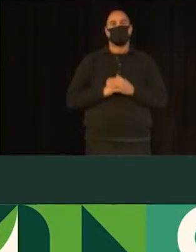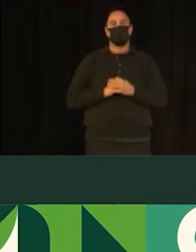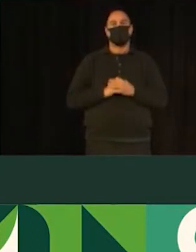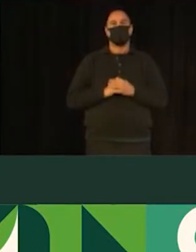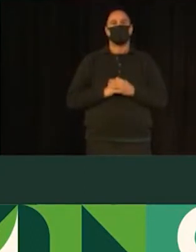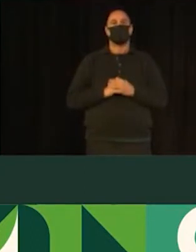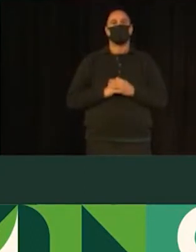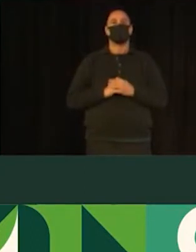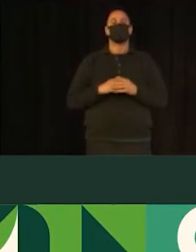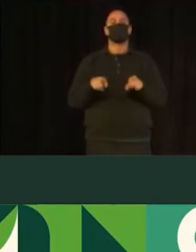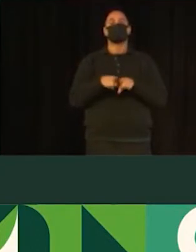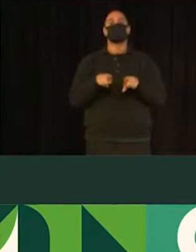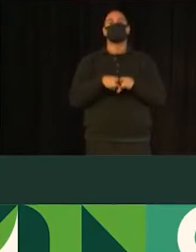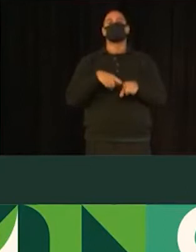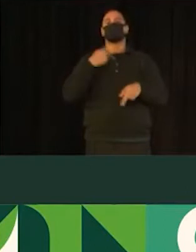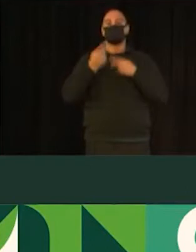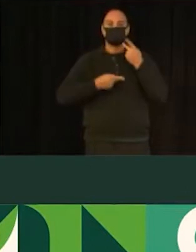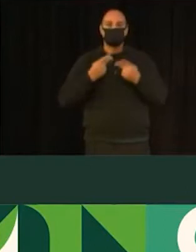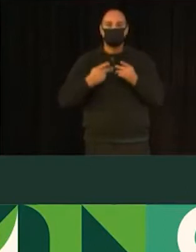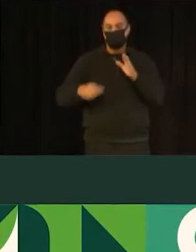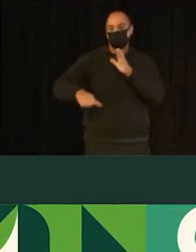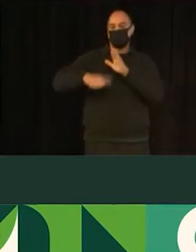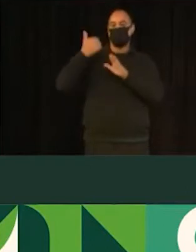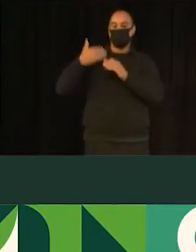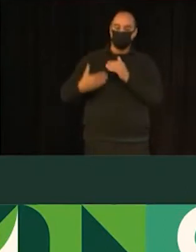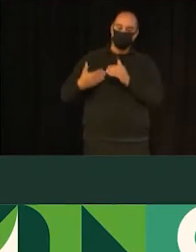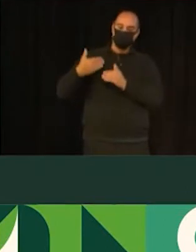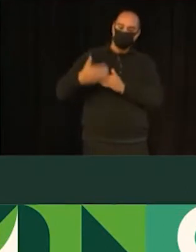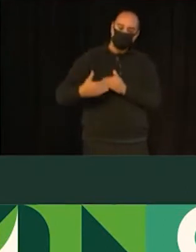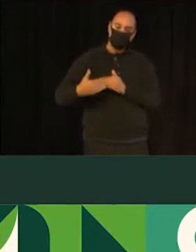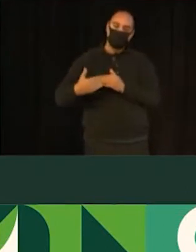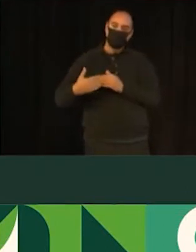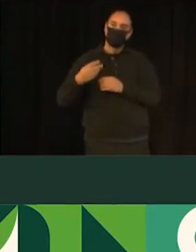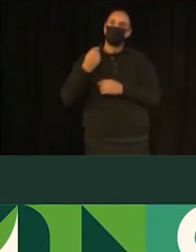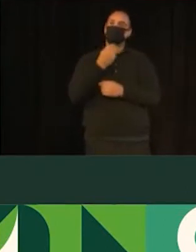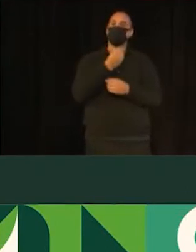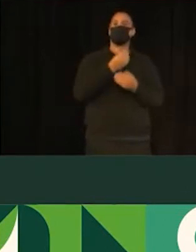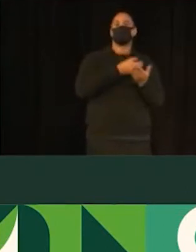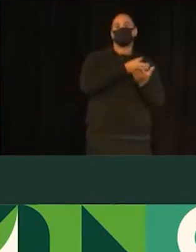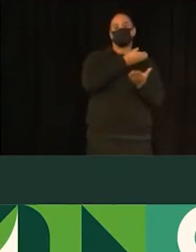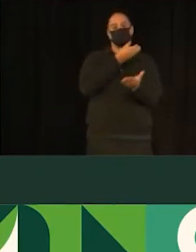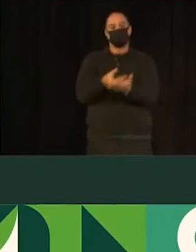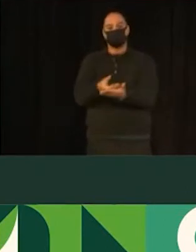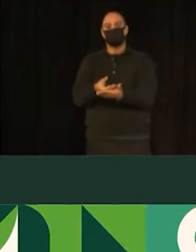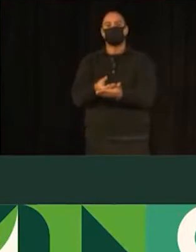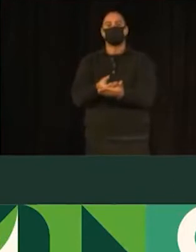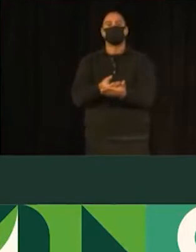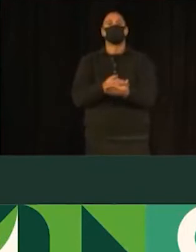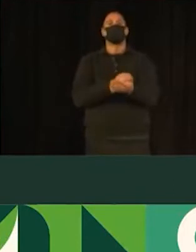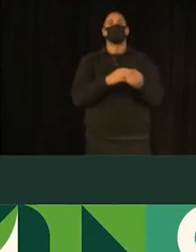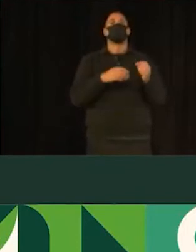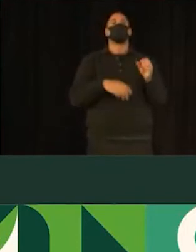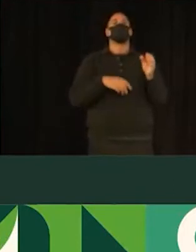Como eu já havia comentado, então a fase 1 ela seria custeada via financiamento, com a participação inclusive da CAF, do Banco